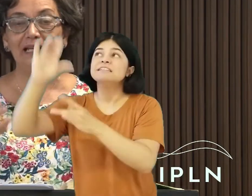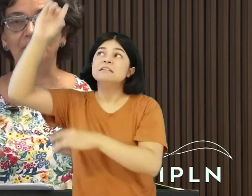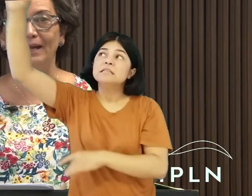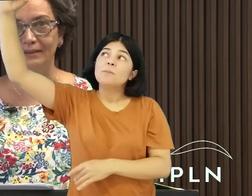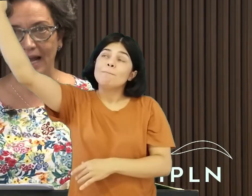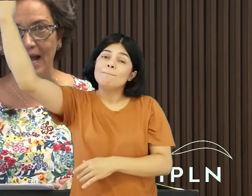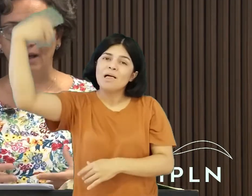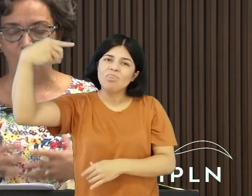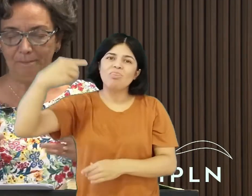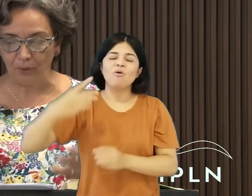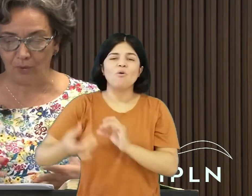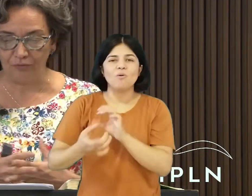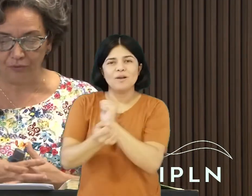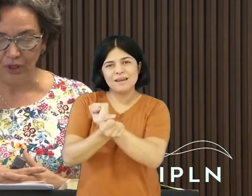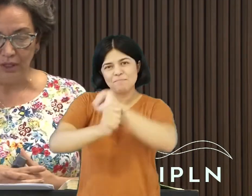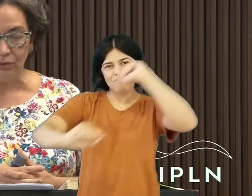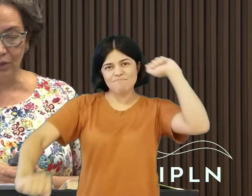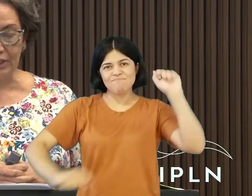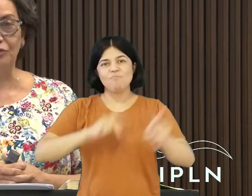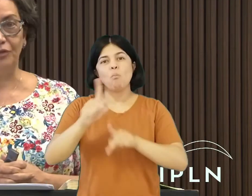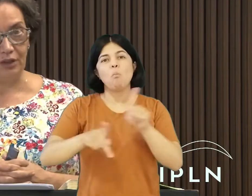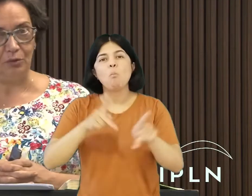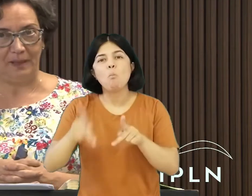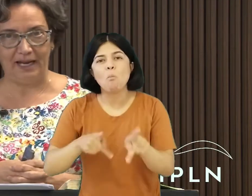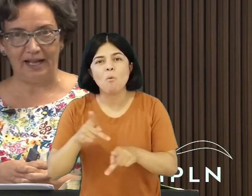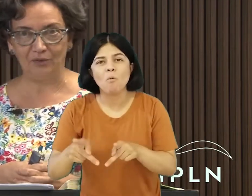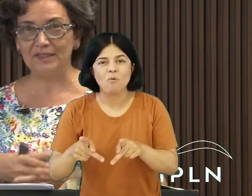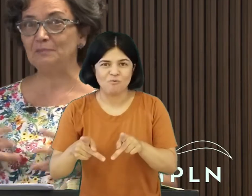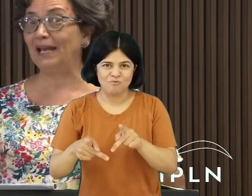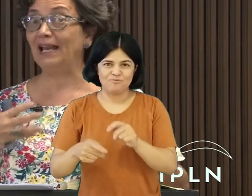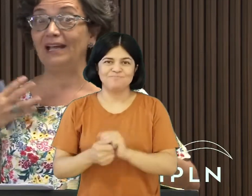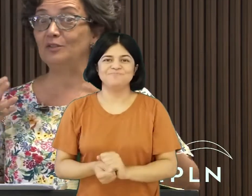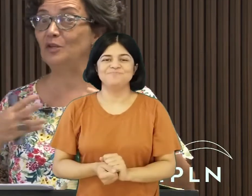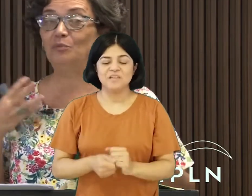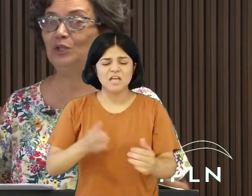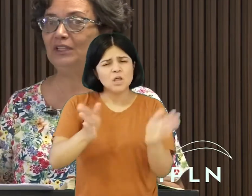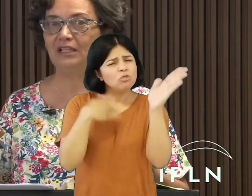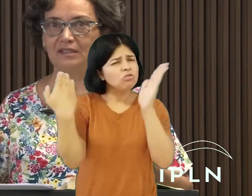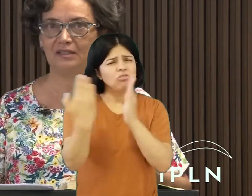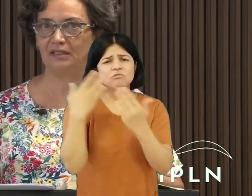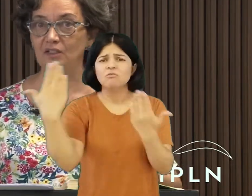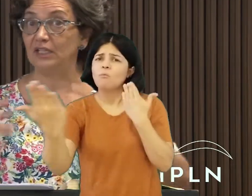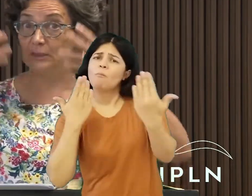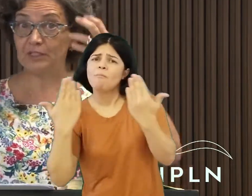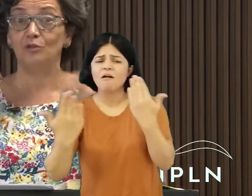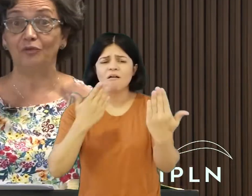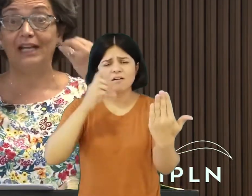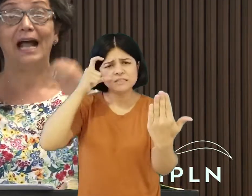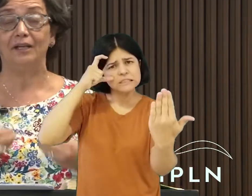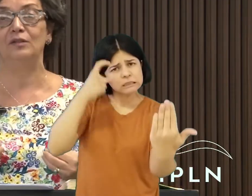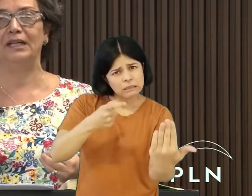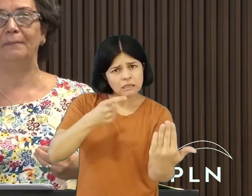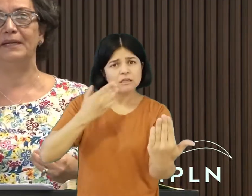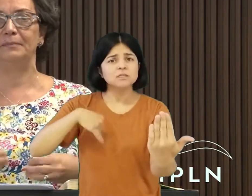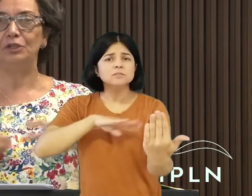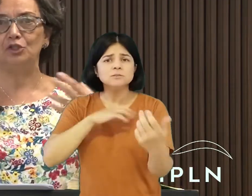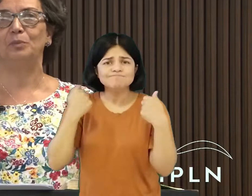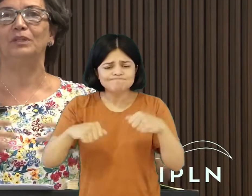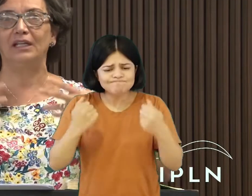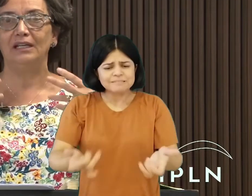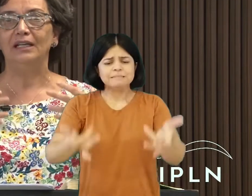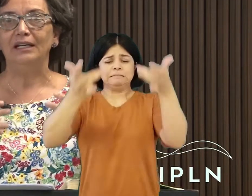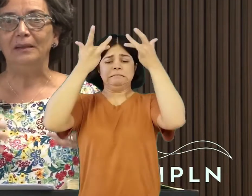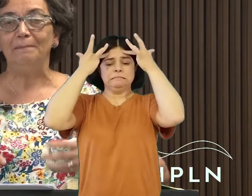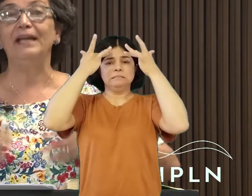para libertar o povo do cativeiro do pecado. Esses paralelos são muito interessantes e eles precisam ficar na nossa cabeça para a